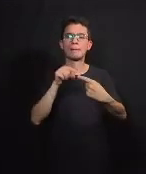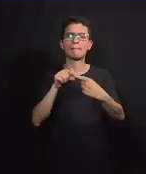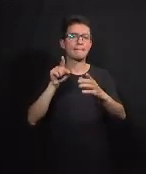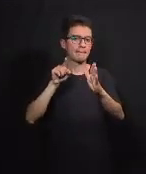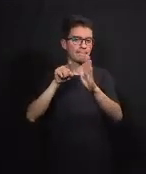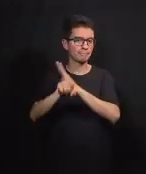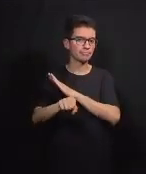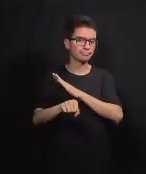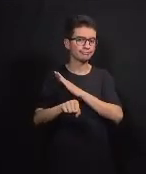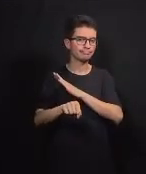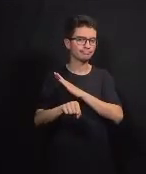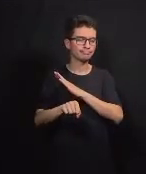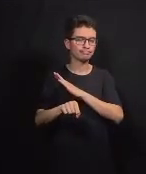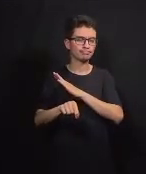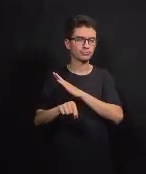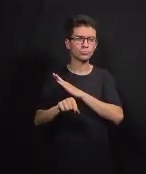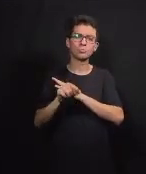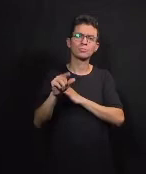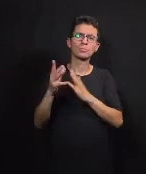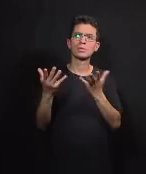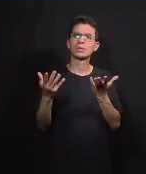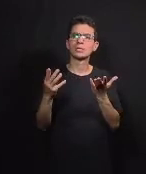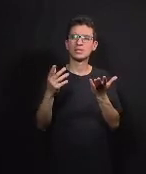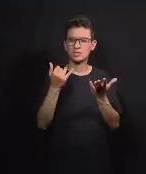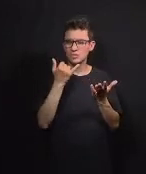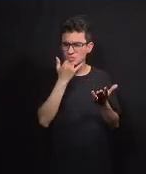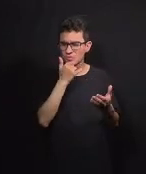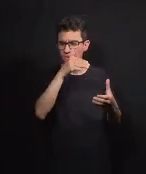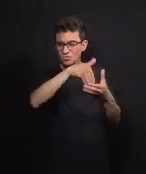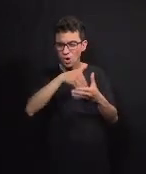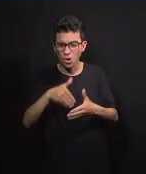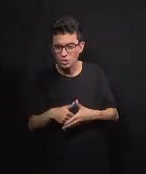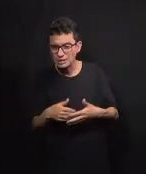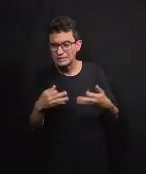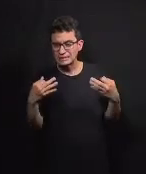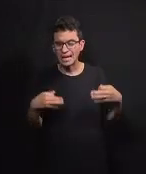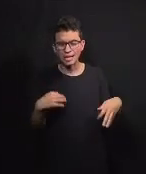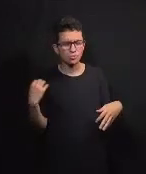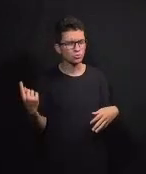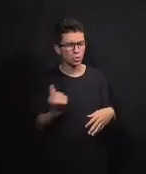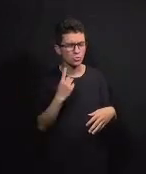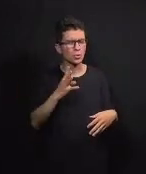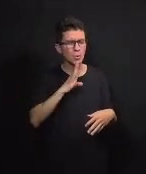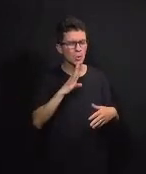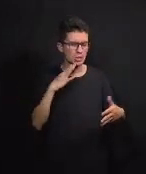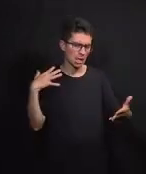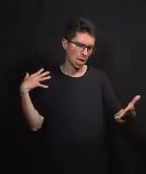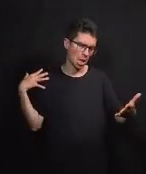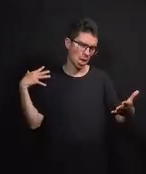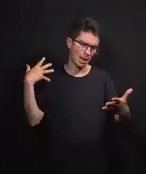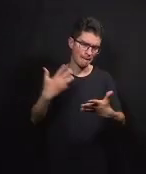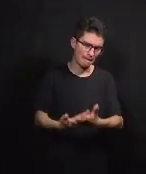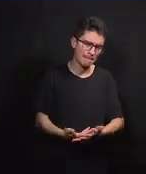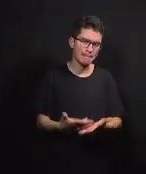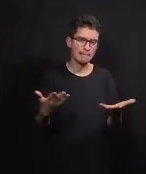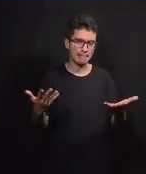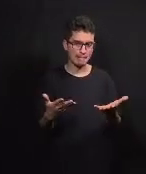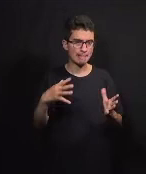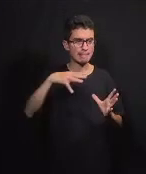delicada, embaraçosa. Será que a democracia, tal como nós a conhecemos, é um fenômeno